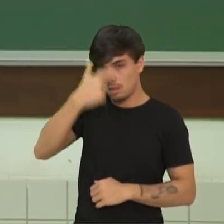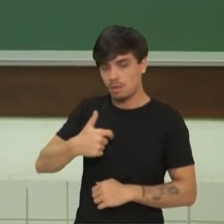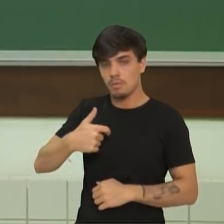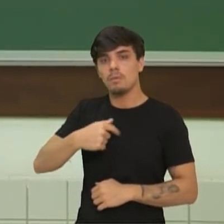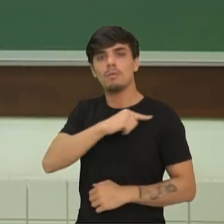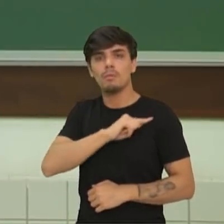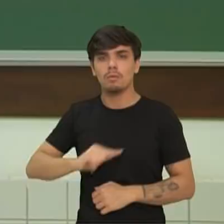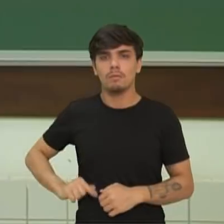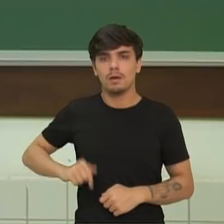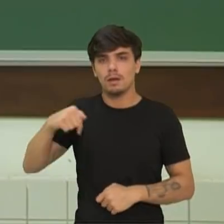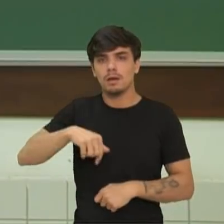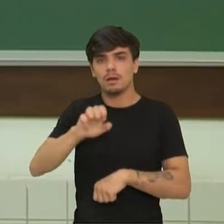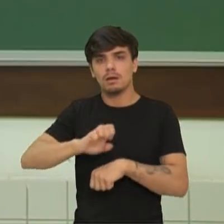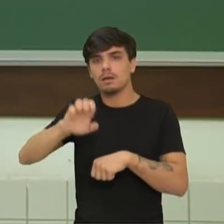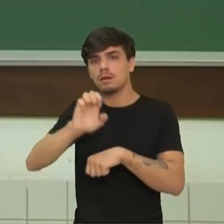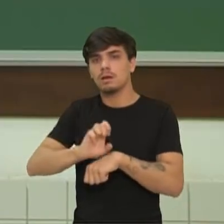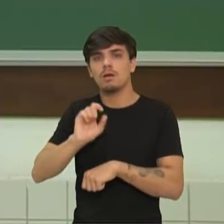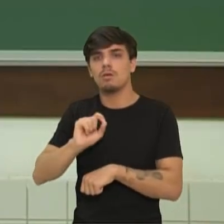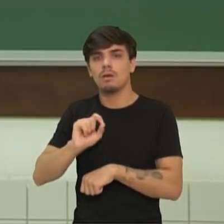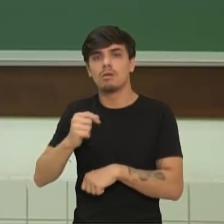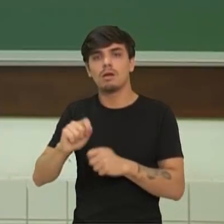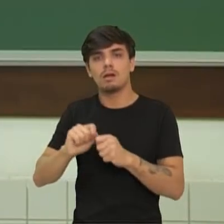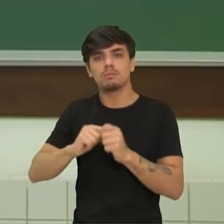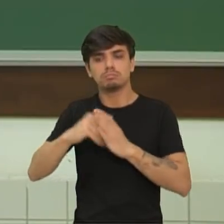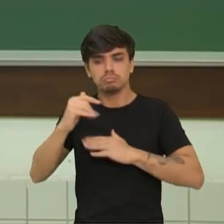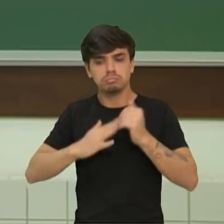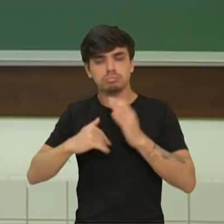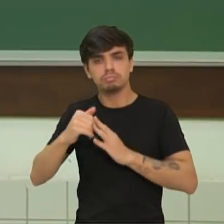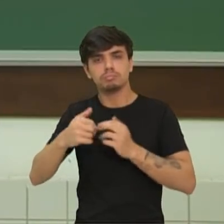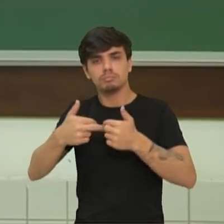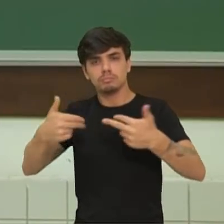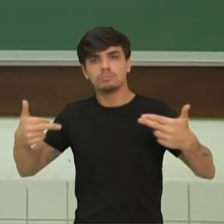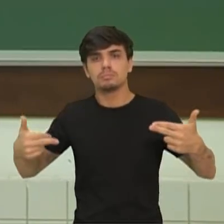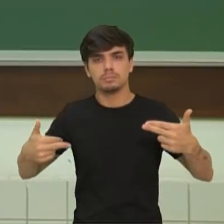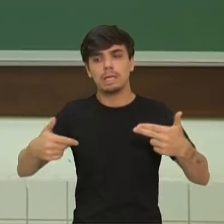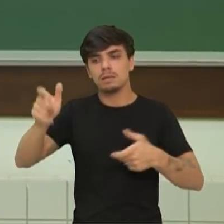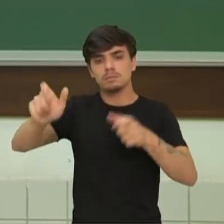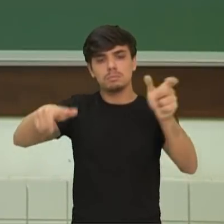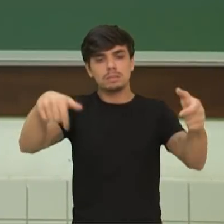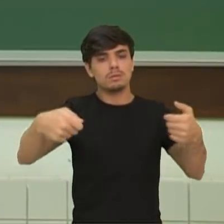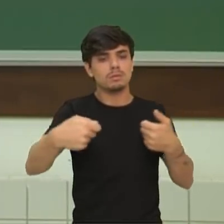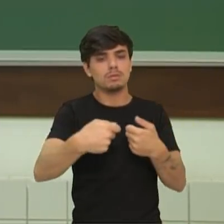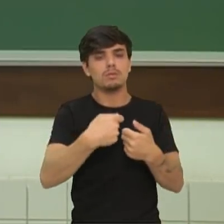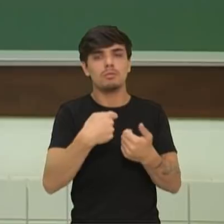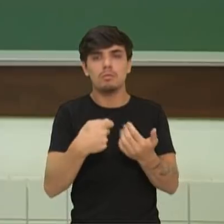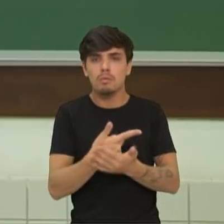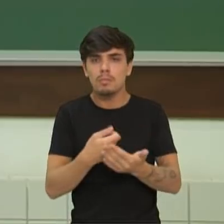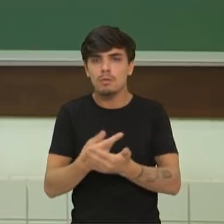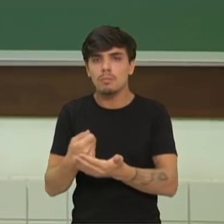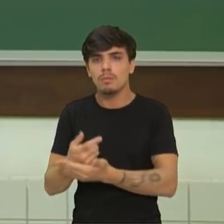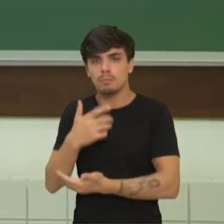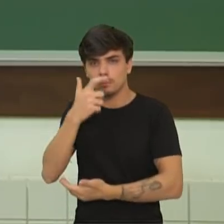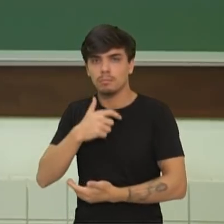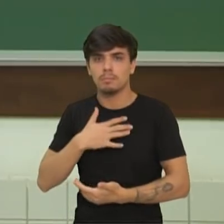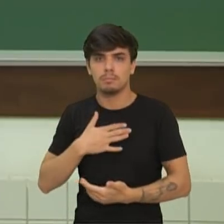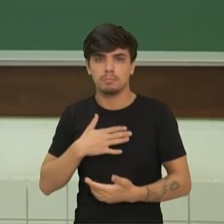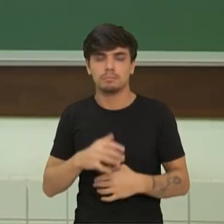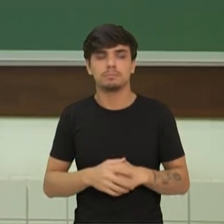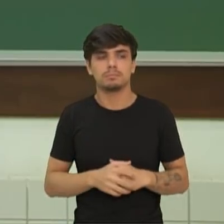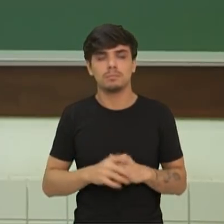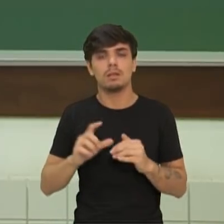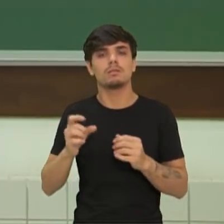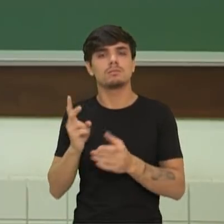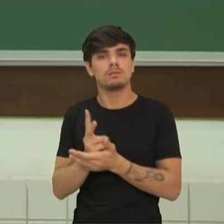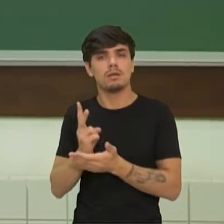estado. Eu quero fabricar produtos e que as pessoas comprem de mim, porque toda vez que eu vender, exportar o meu